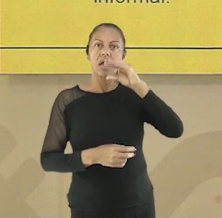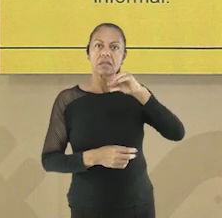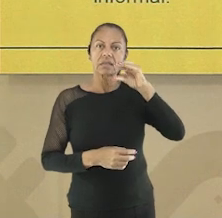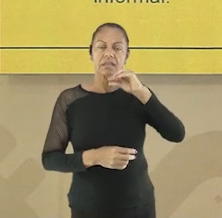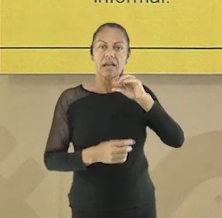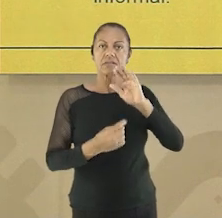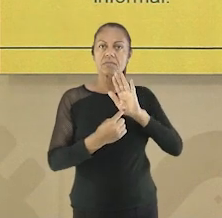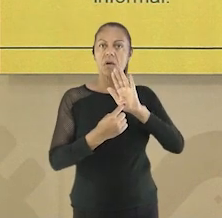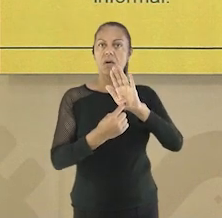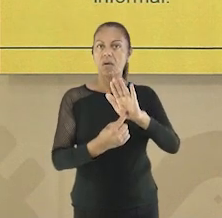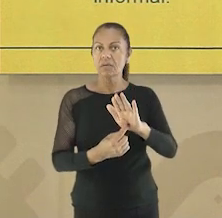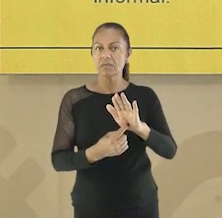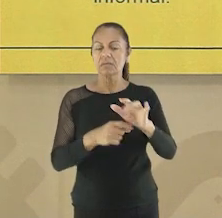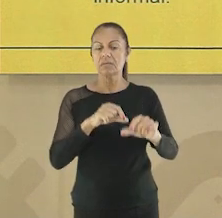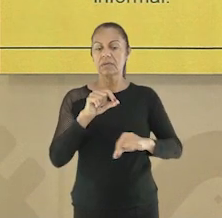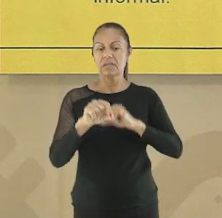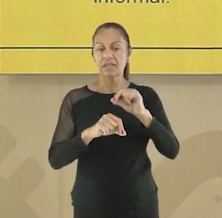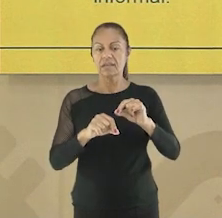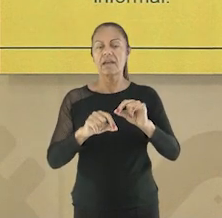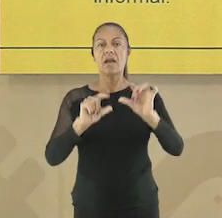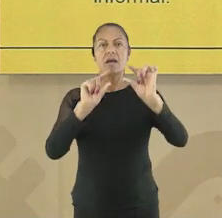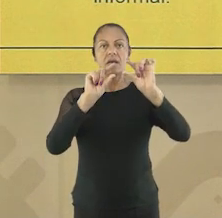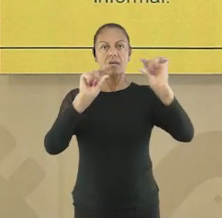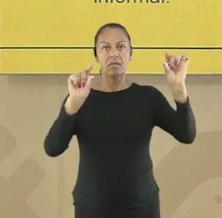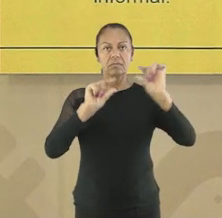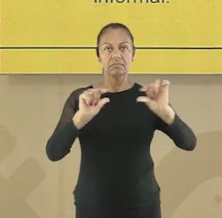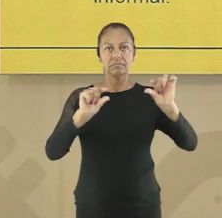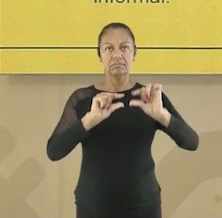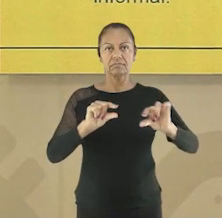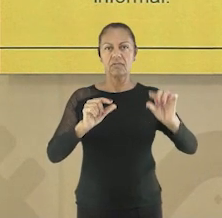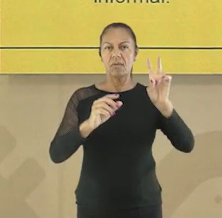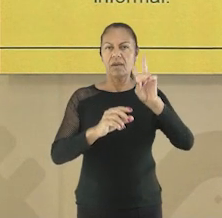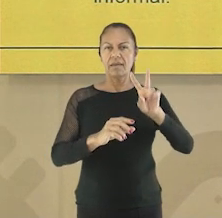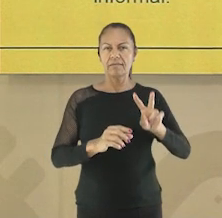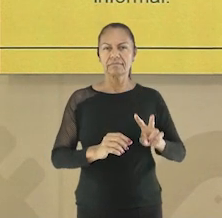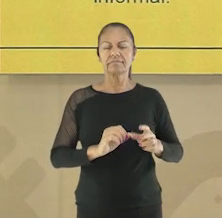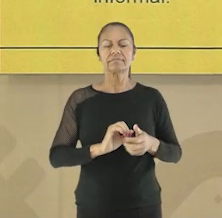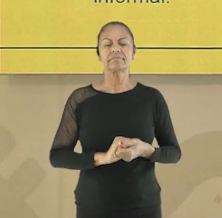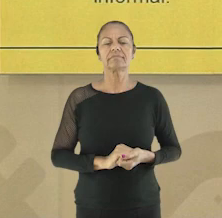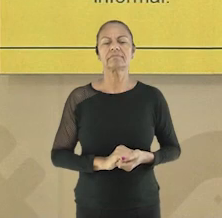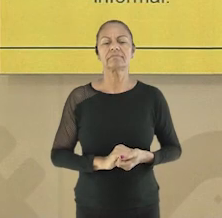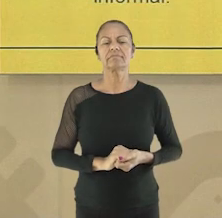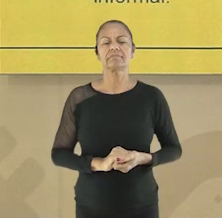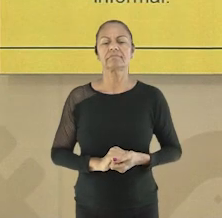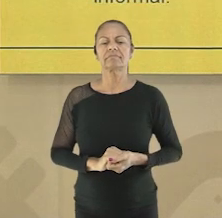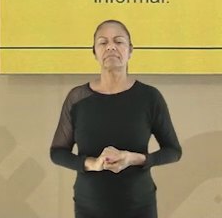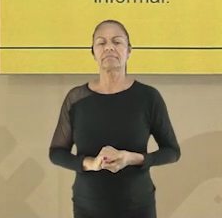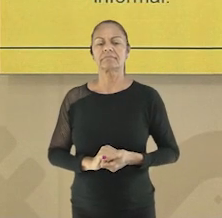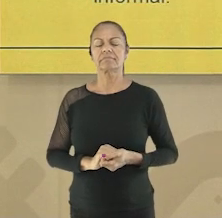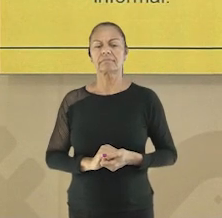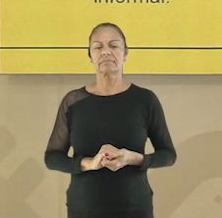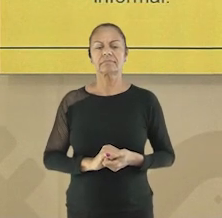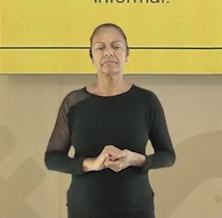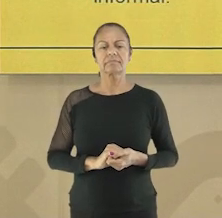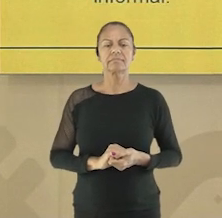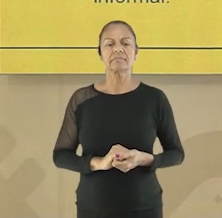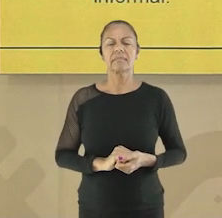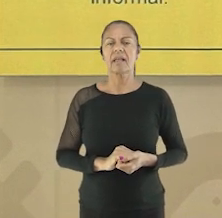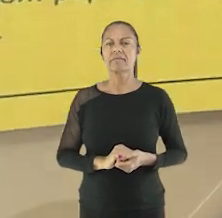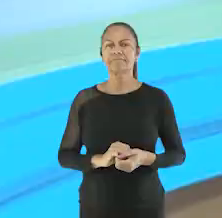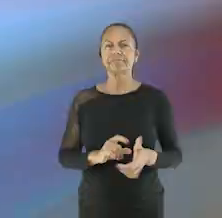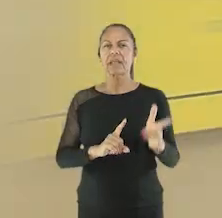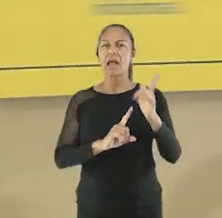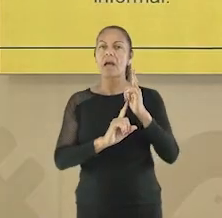valorizada. A oralidade ela possui grande destaque na literatura de cordel. Vamos conferir lendo um trecho de um